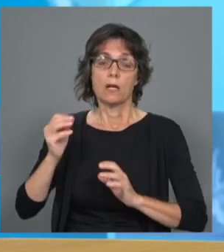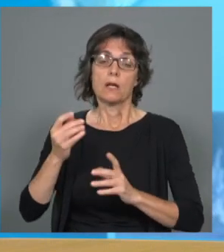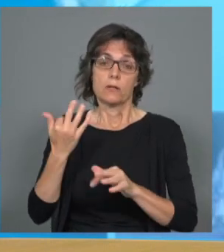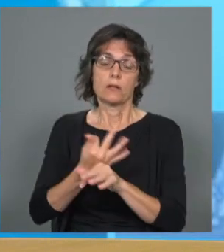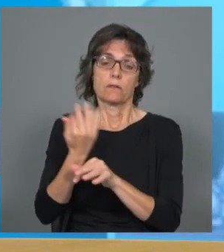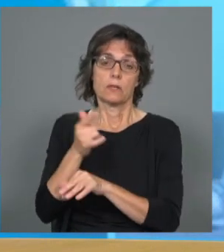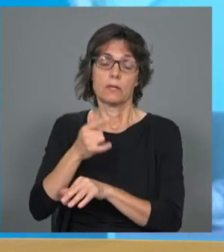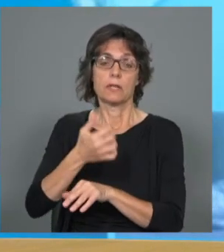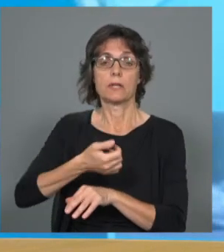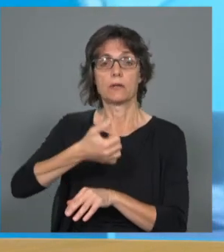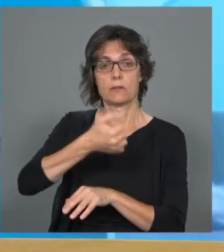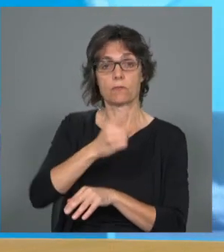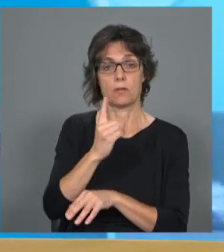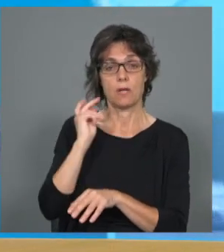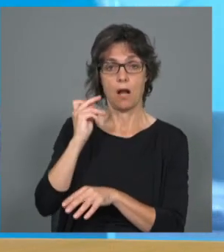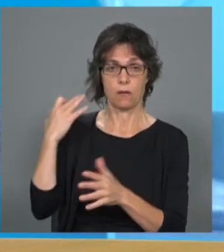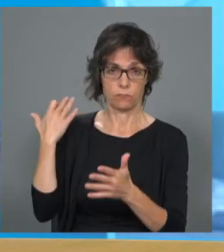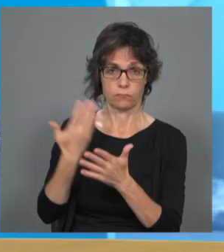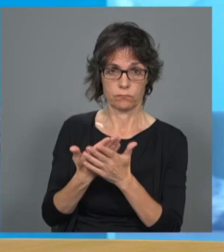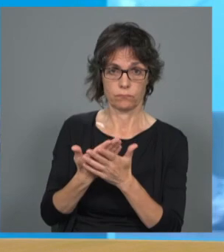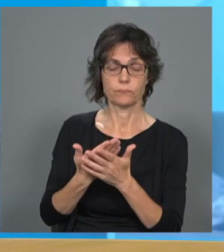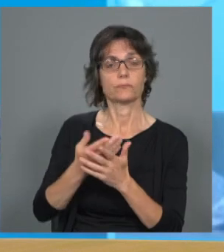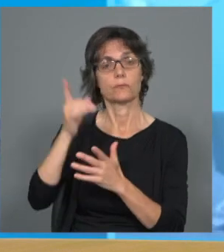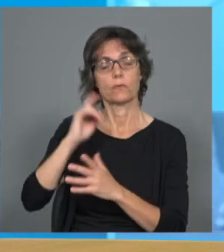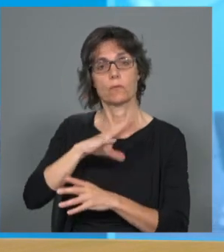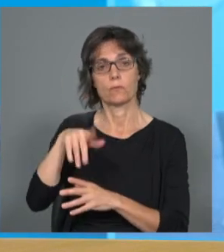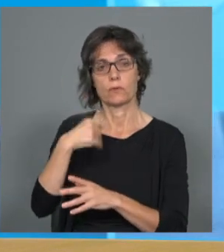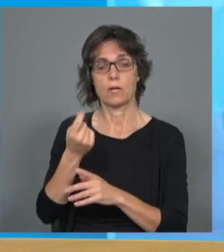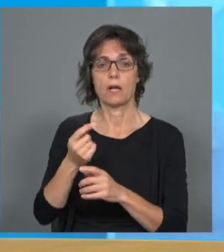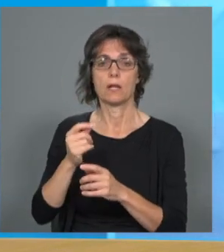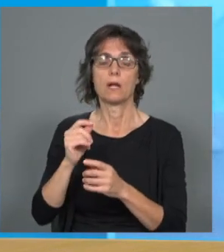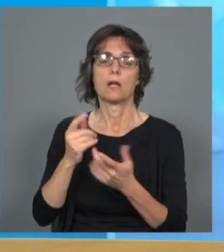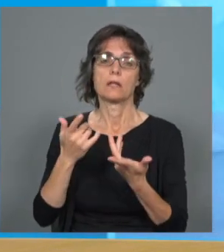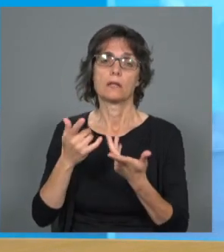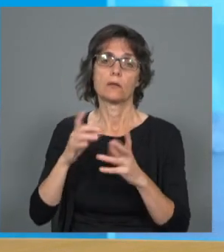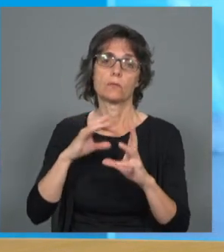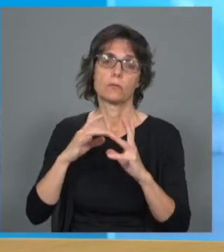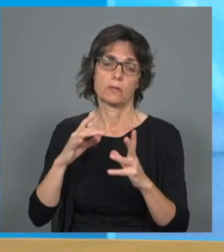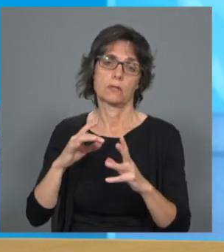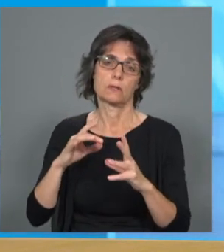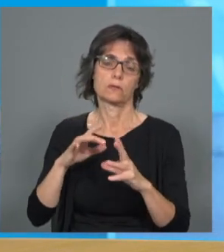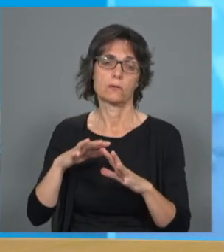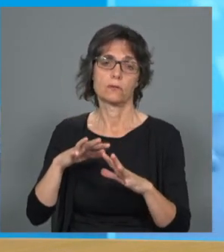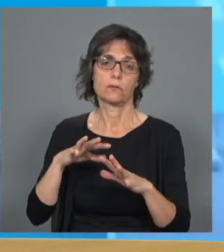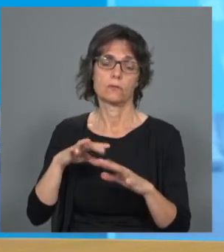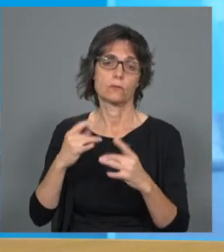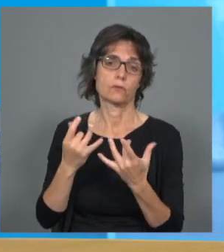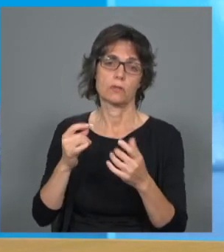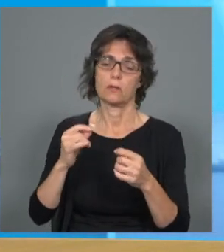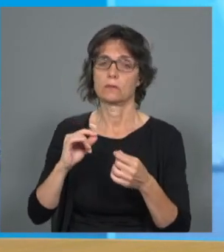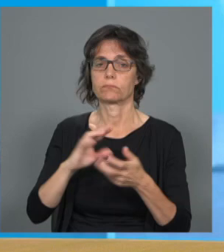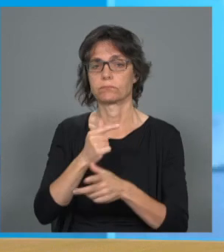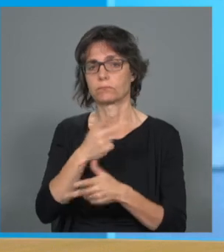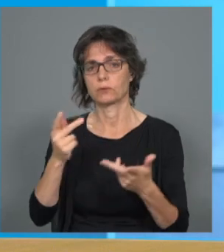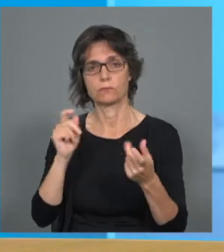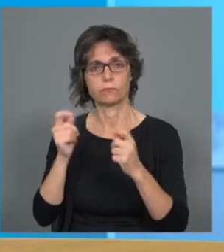56º dia em que nós celebramos o Dia Mundial das Comunicações Sociais. Temos procurado fazer sempre ter um